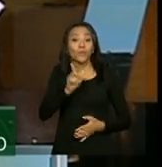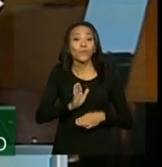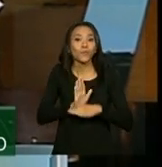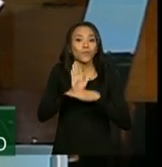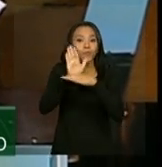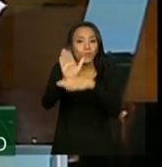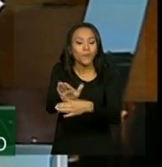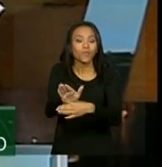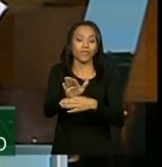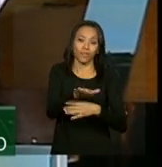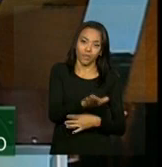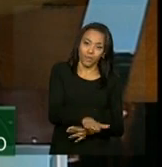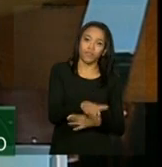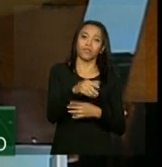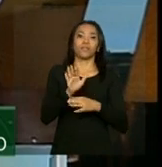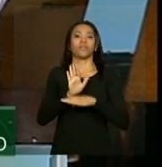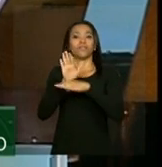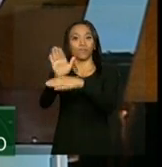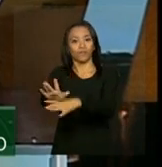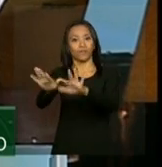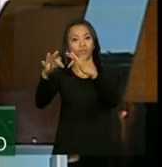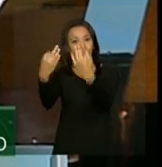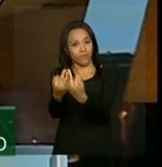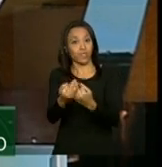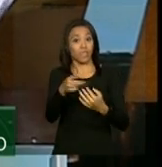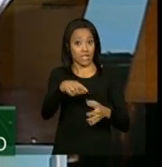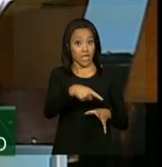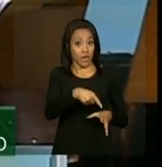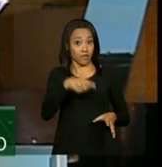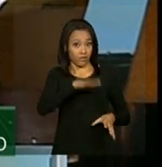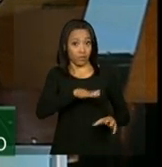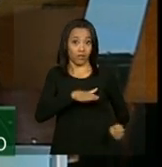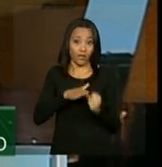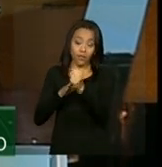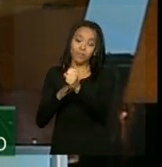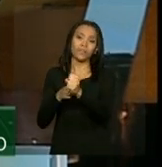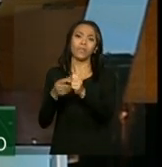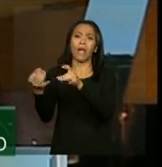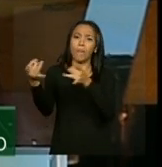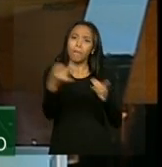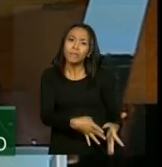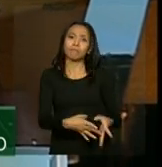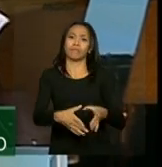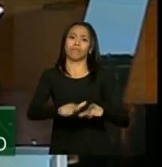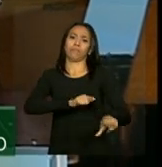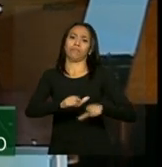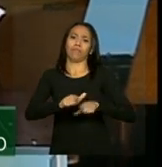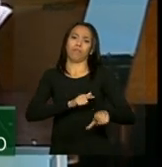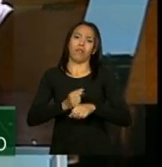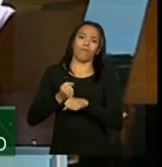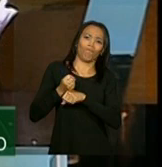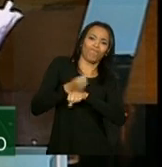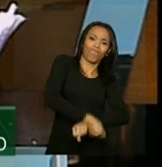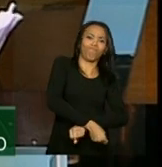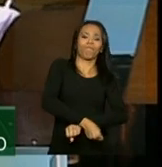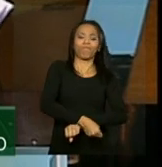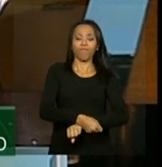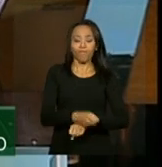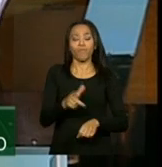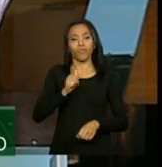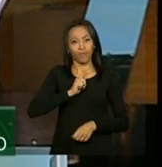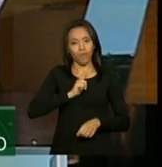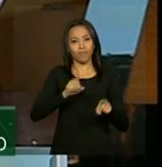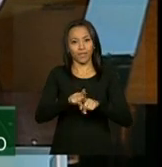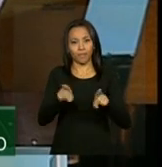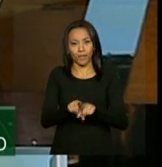as famílias que têm crianças retiradas do trabalho infantil. Com o suporte de uma ampla rede que nós temos fortalecido muito, de